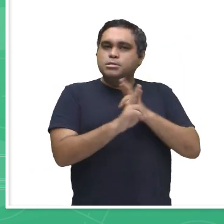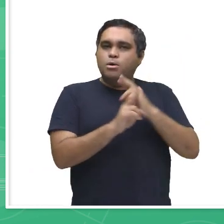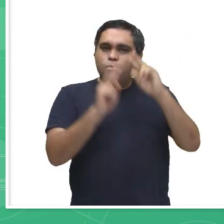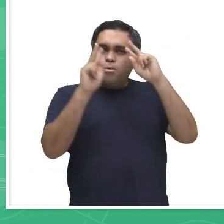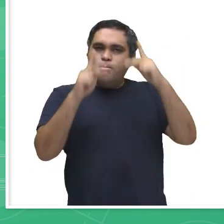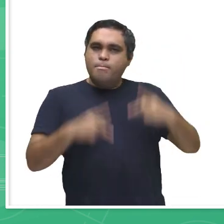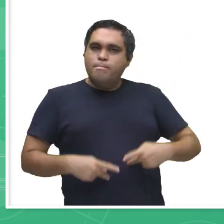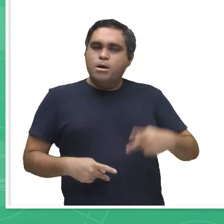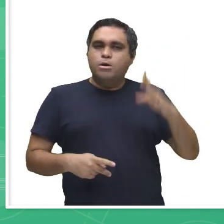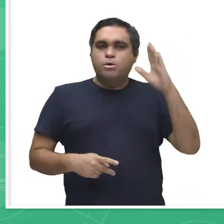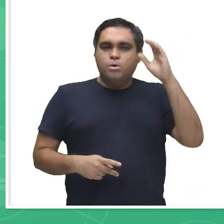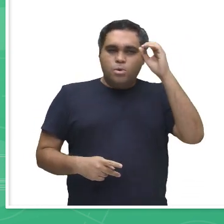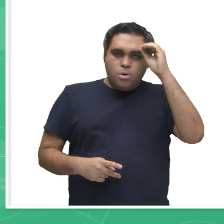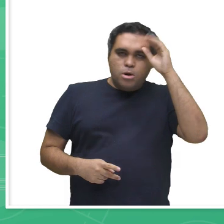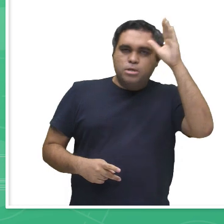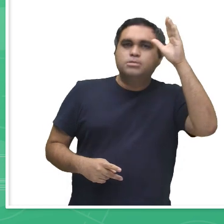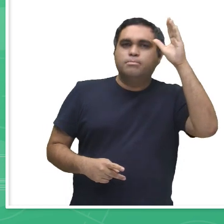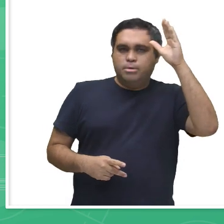conhecimento. Episteme